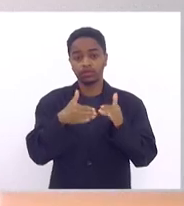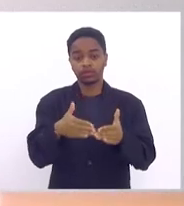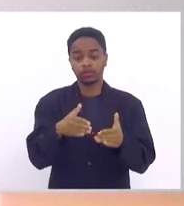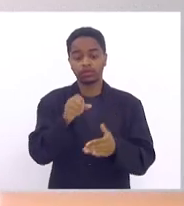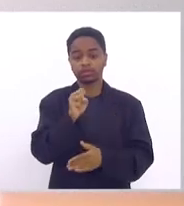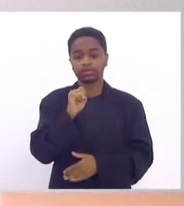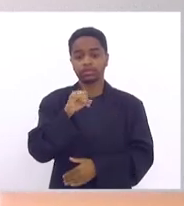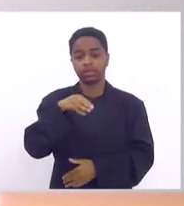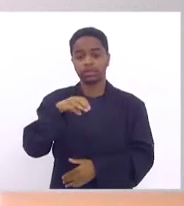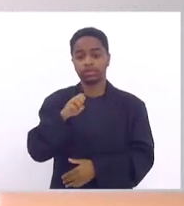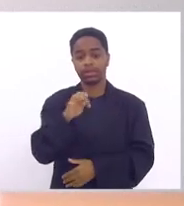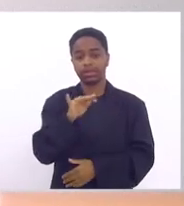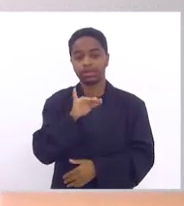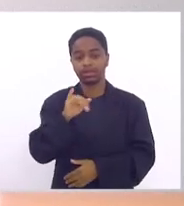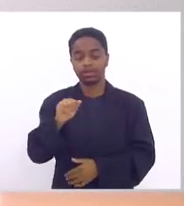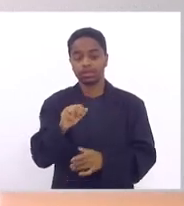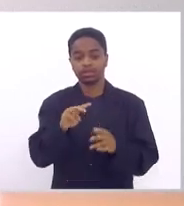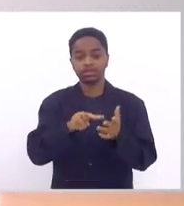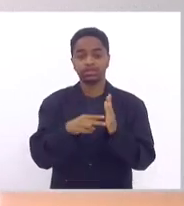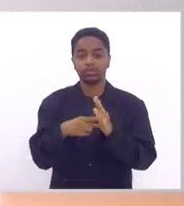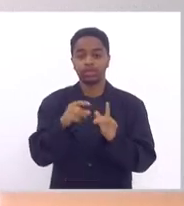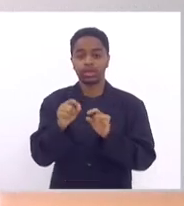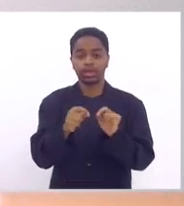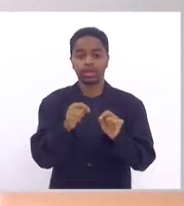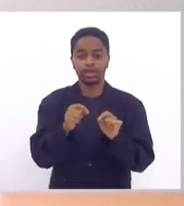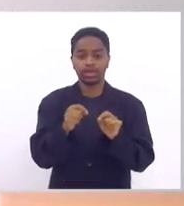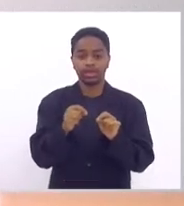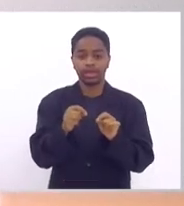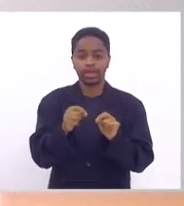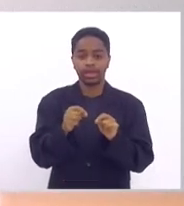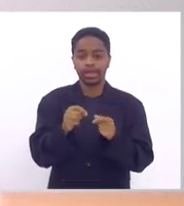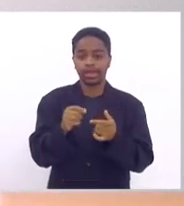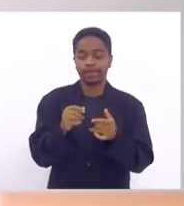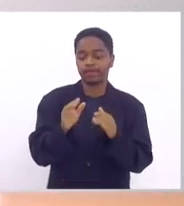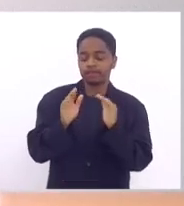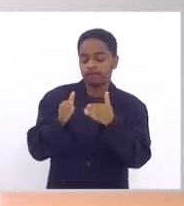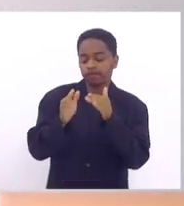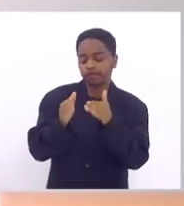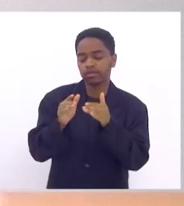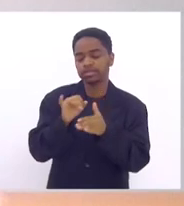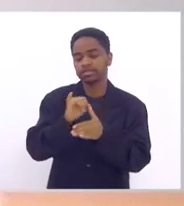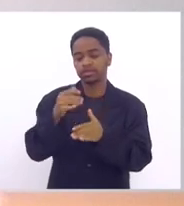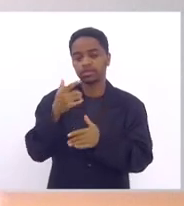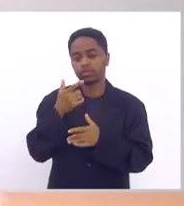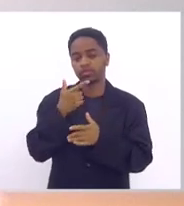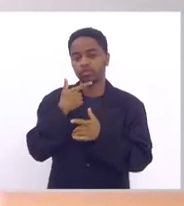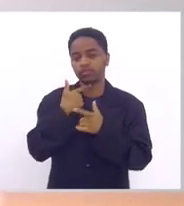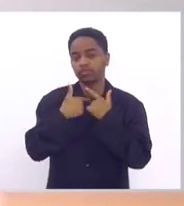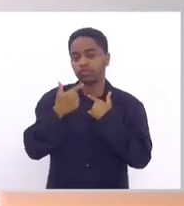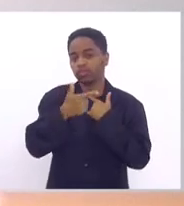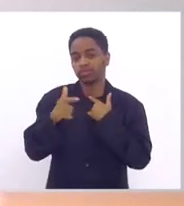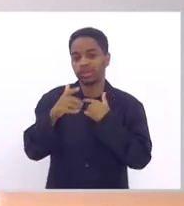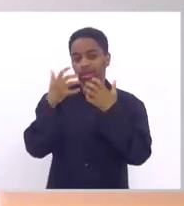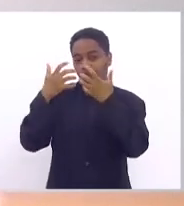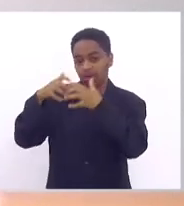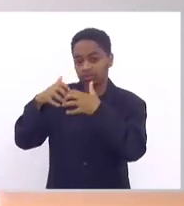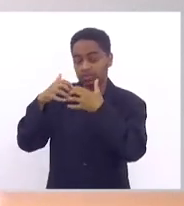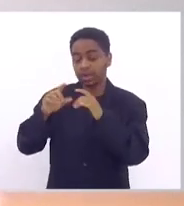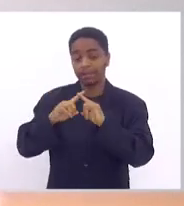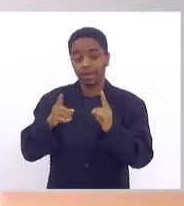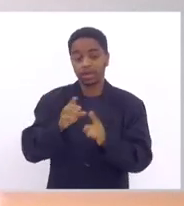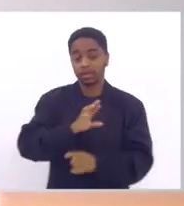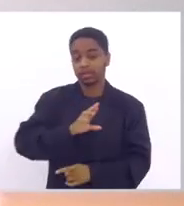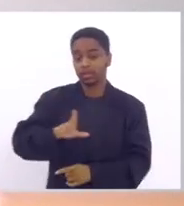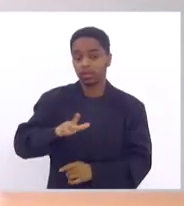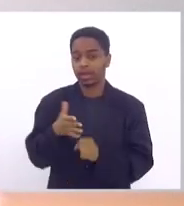sempre apelar para quem não quer pensar para quem não quer raciocinar e não ela não é